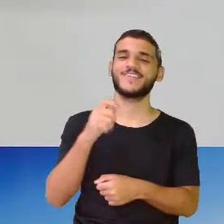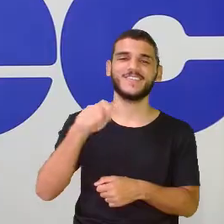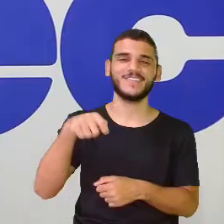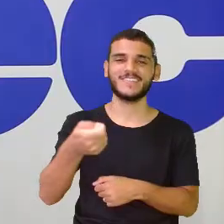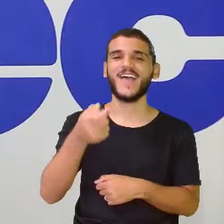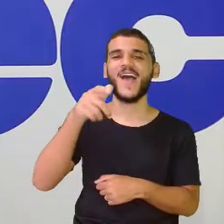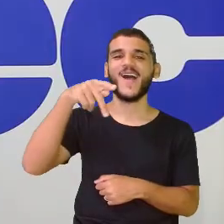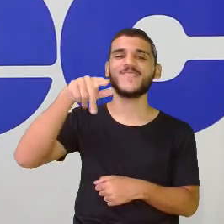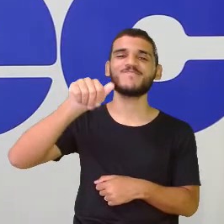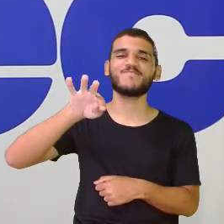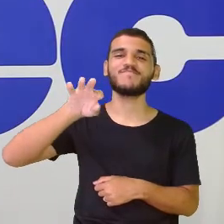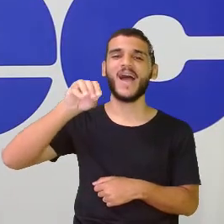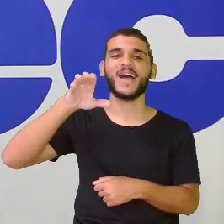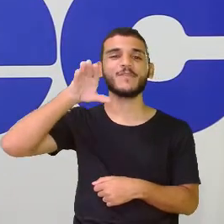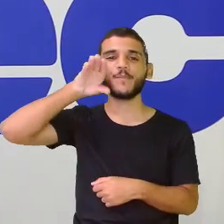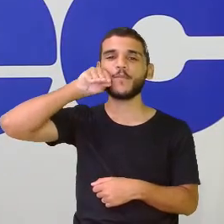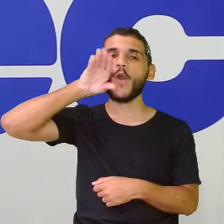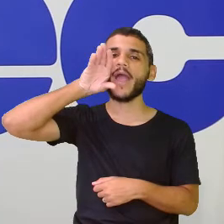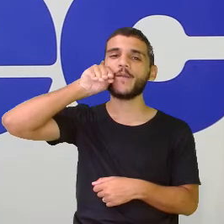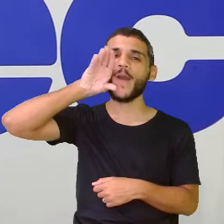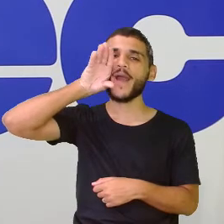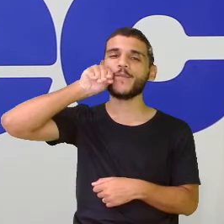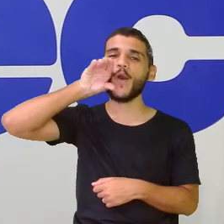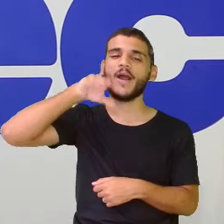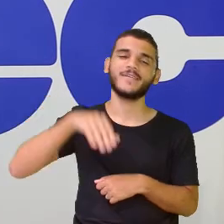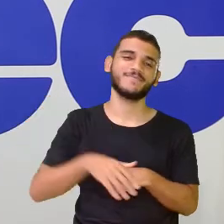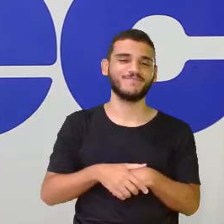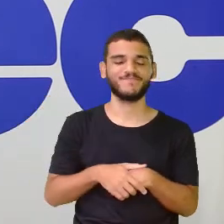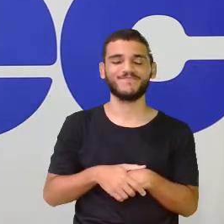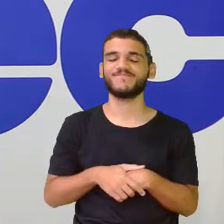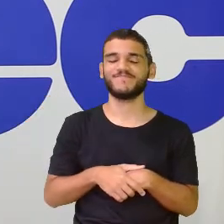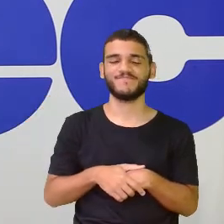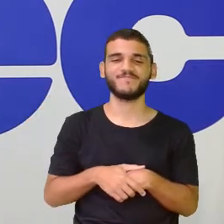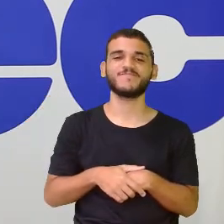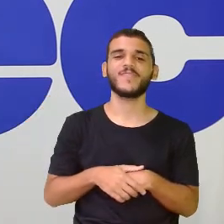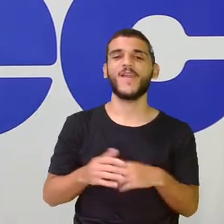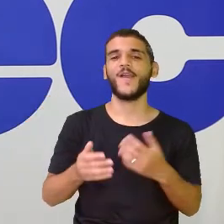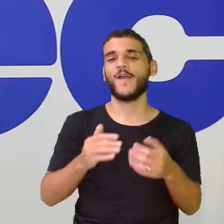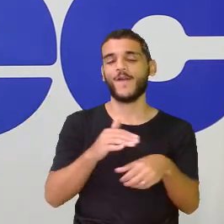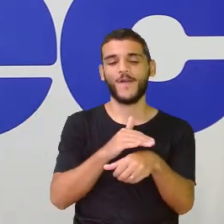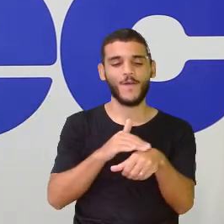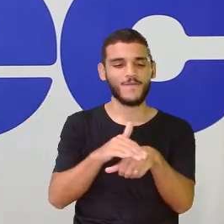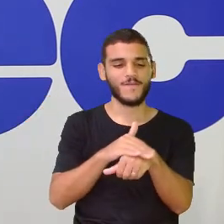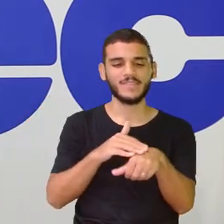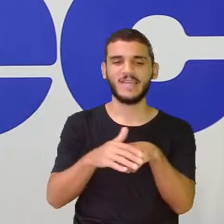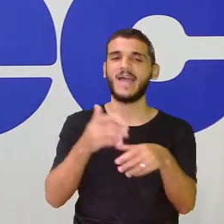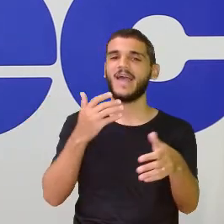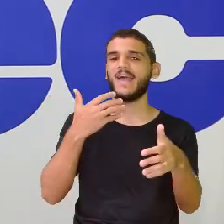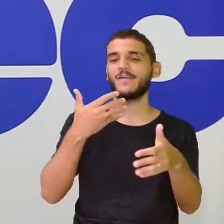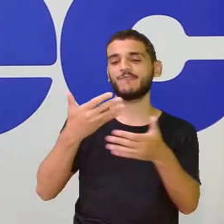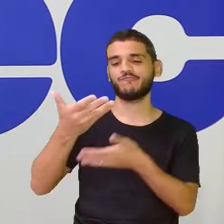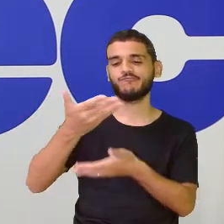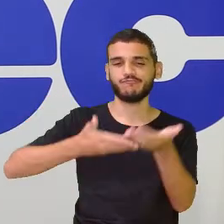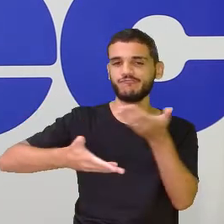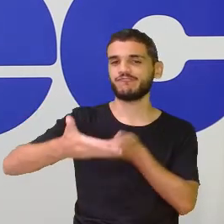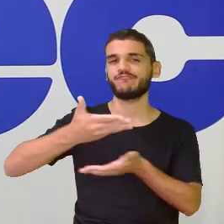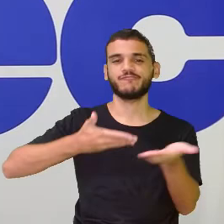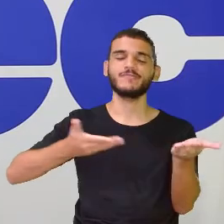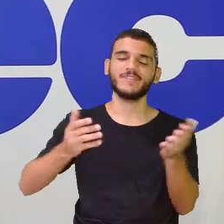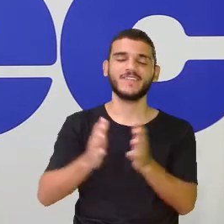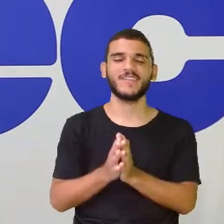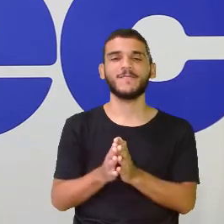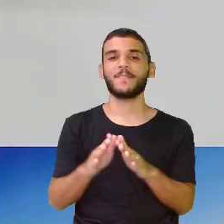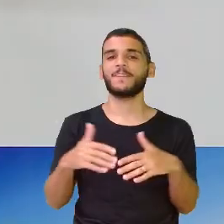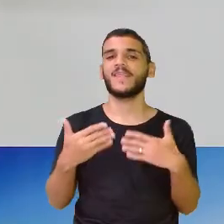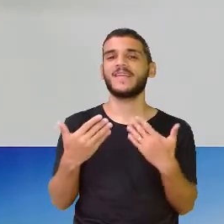aqui participando, conversando e debatendo sobre as palavras que estão aí na telinha. Então, vamos